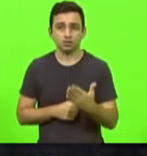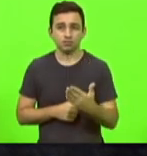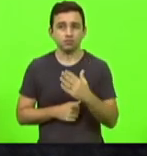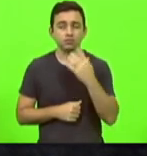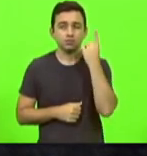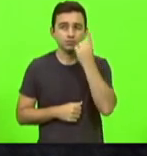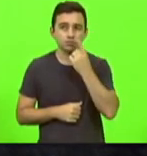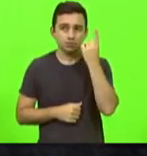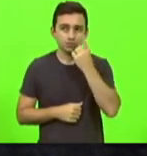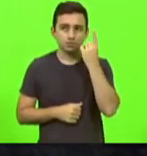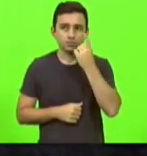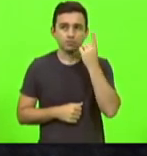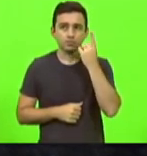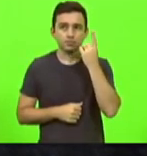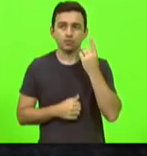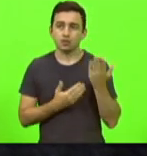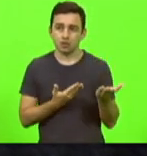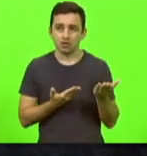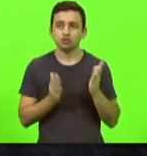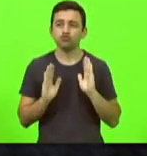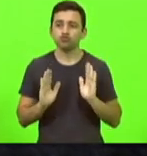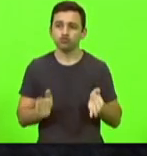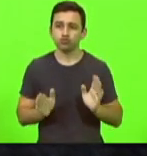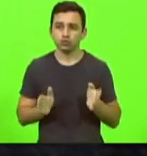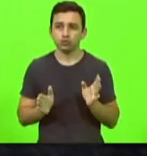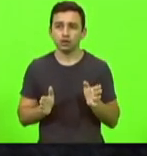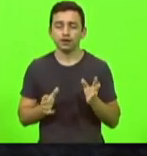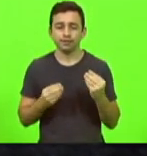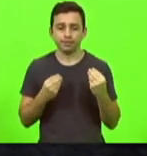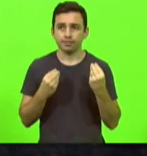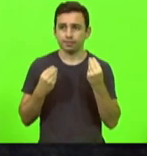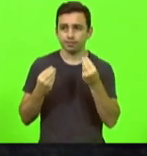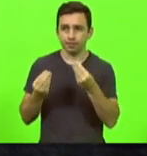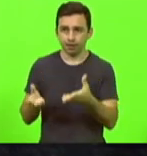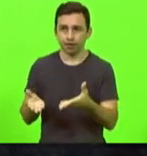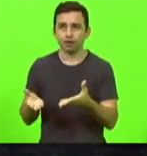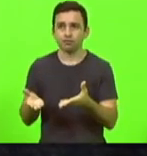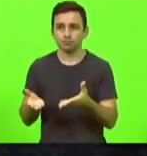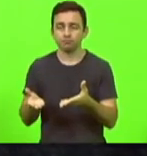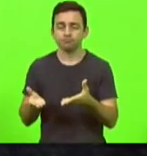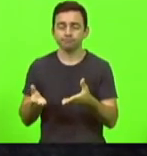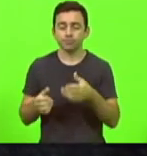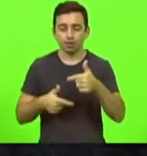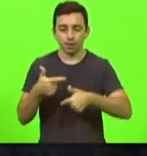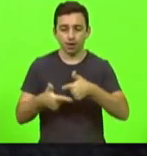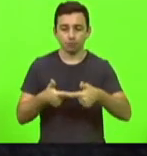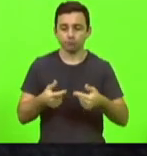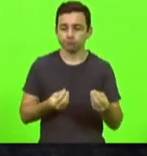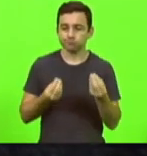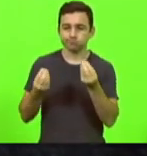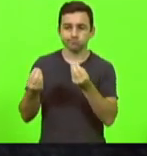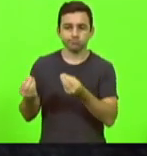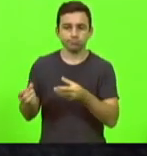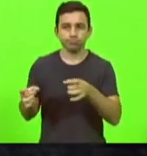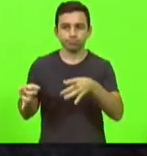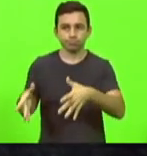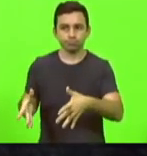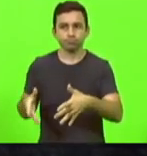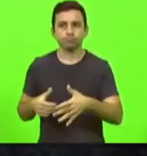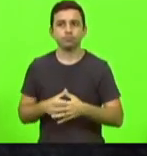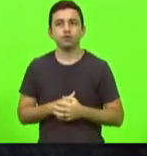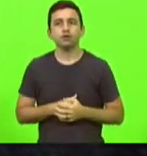deputado já procedeu à entrega da carta de renúncia e peço ao deputado Ricardo